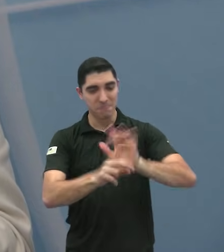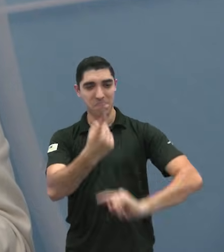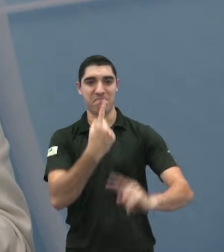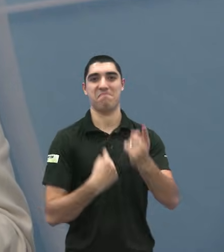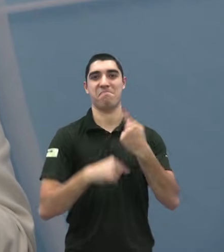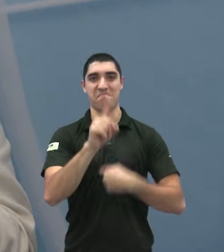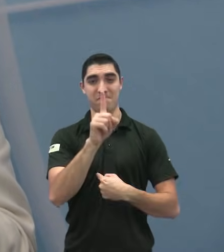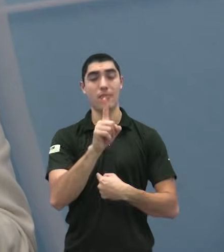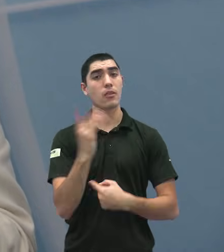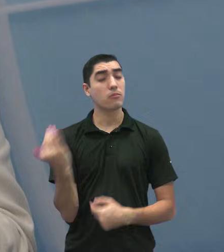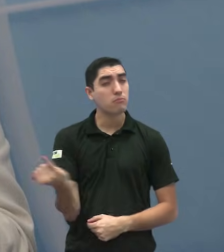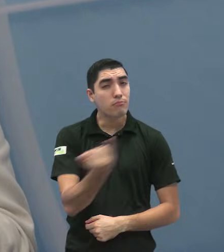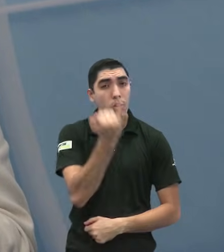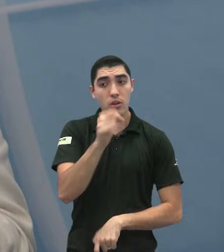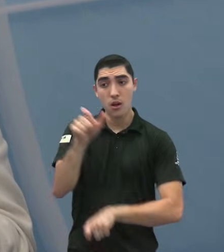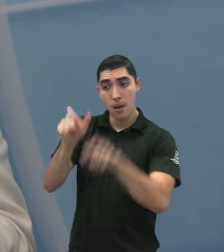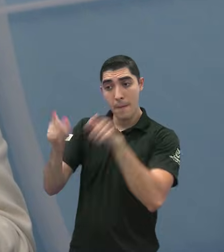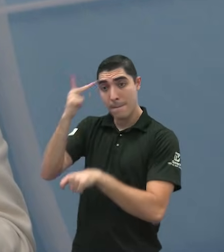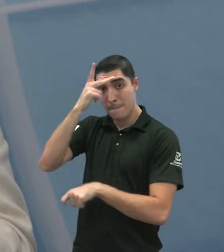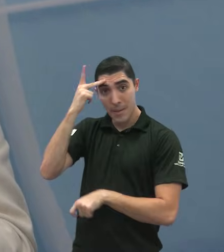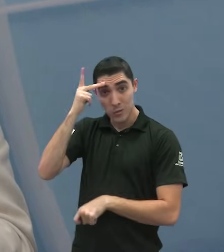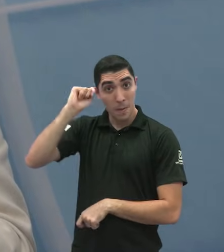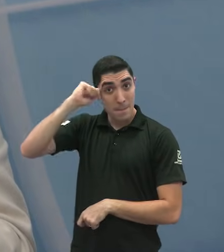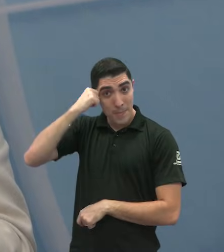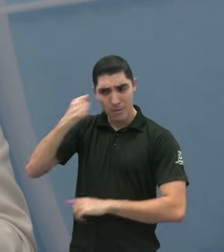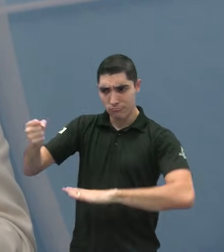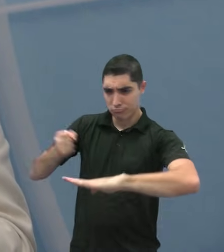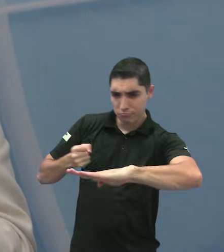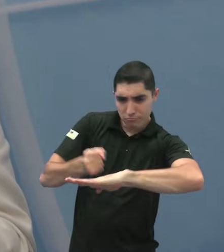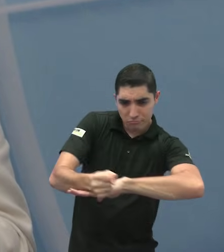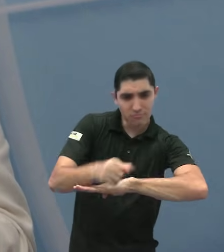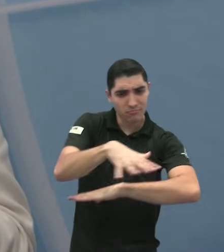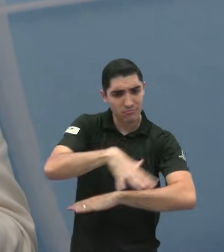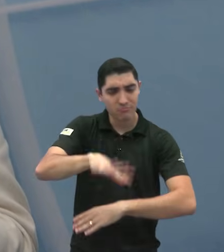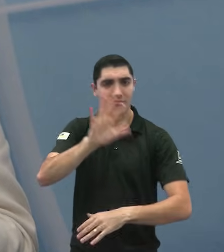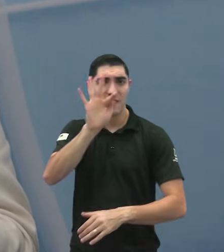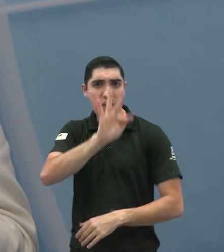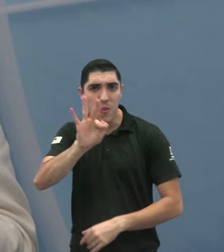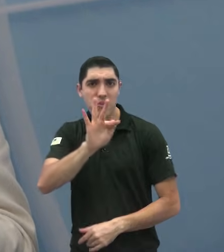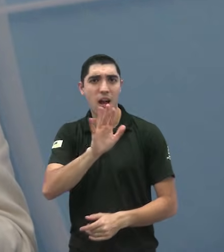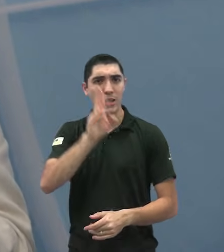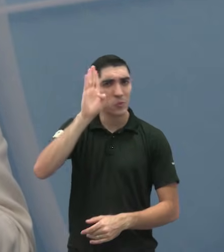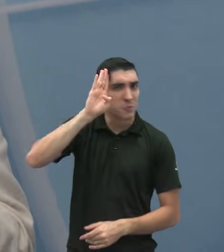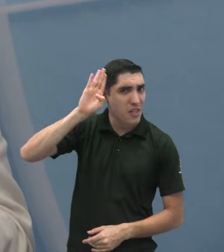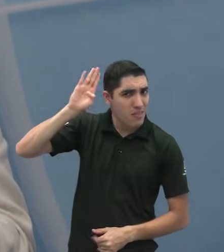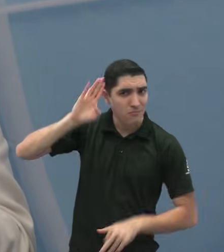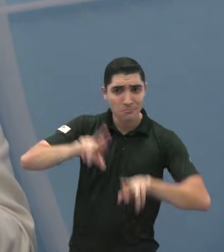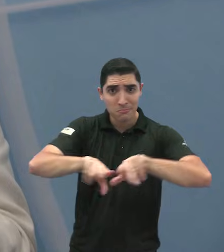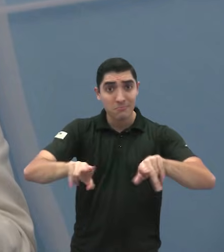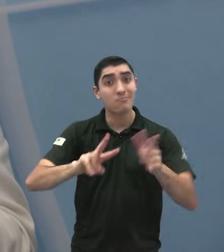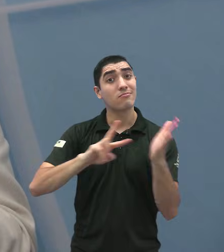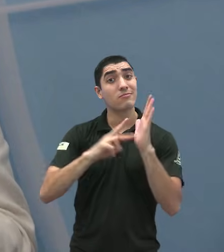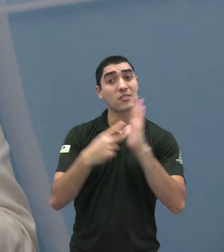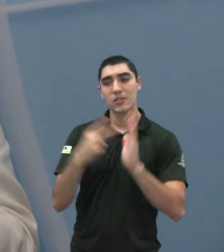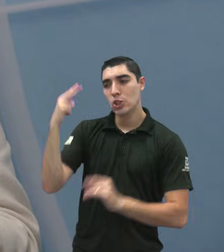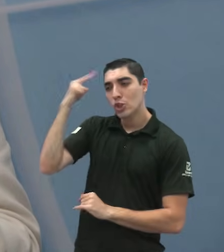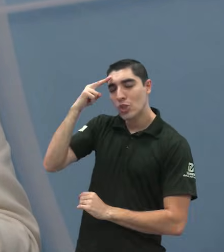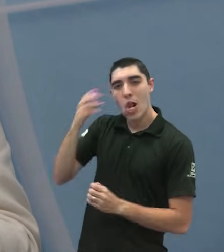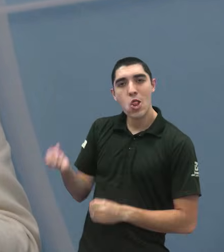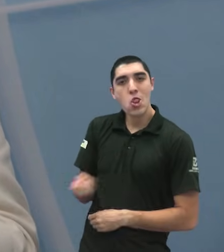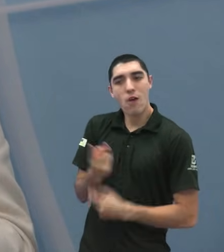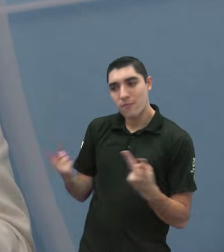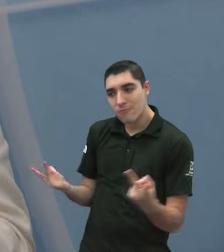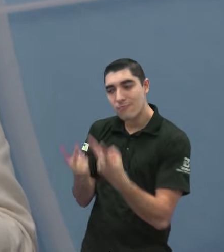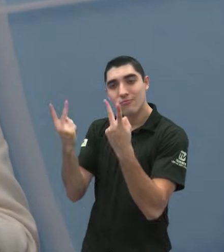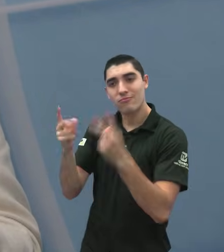representatividade. Valorizar a presença de pessoas negras na universidade é valorizar novas